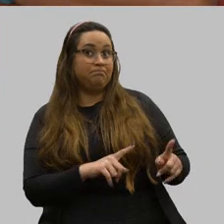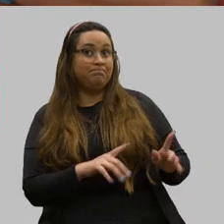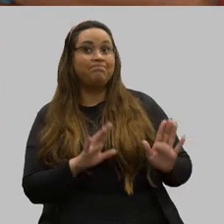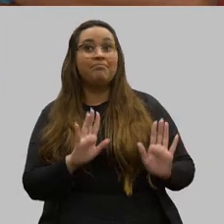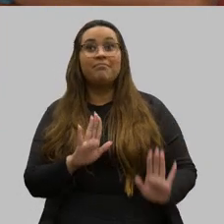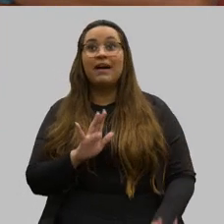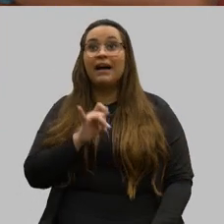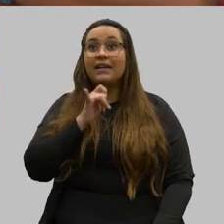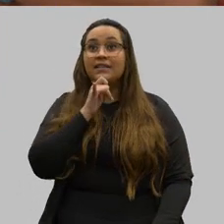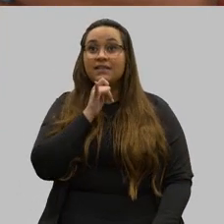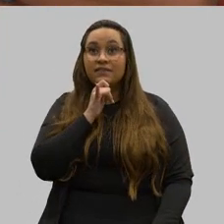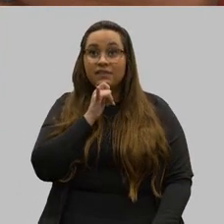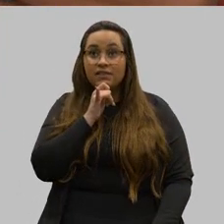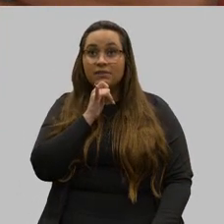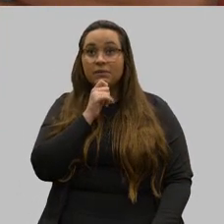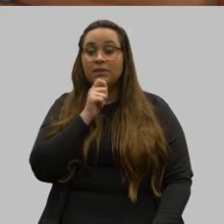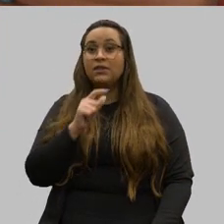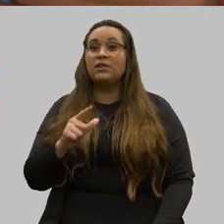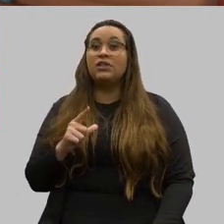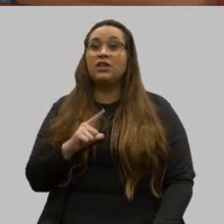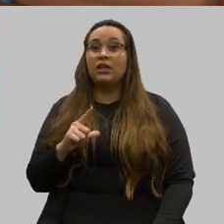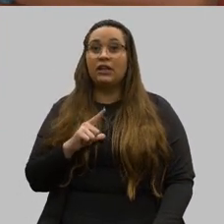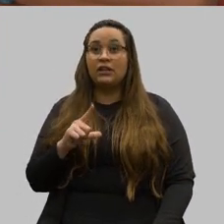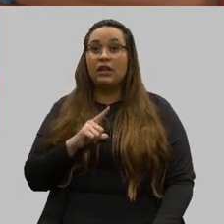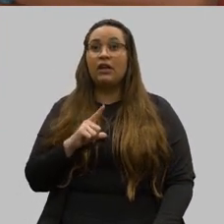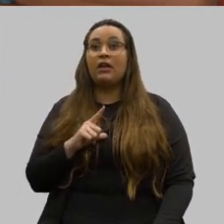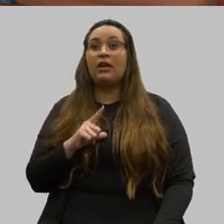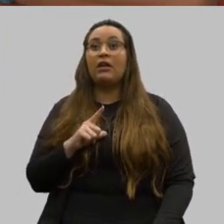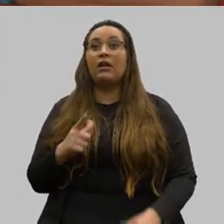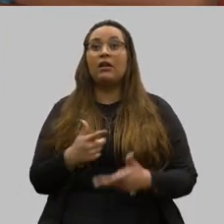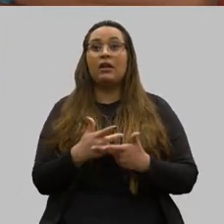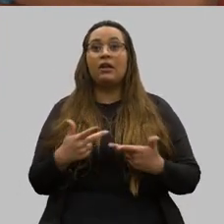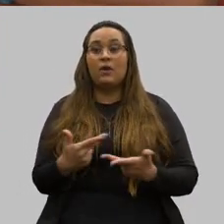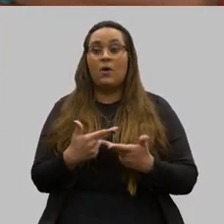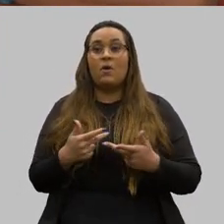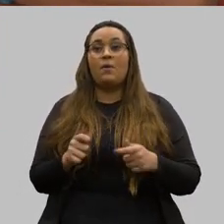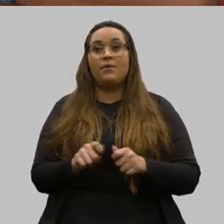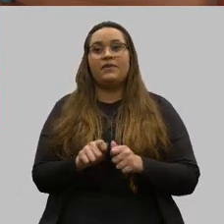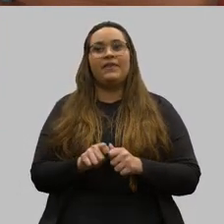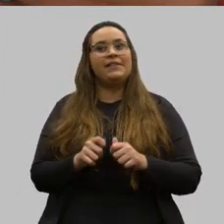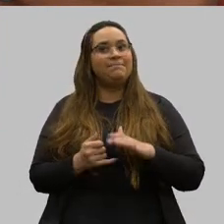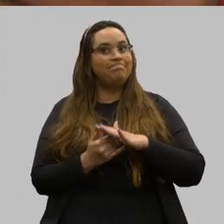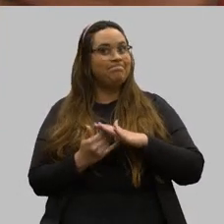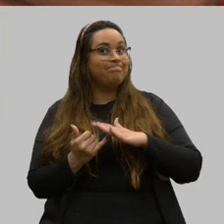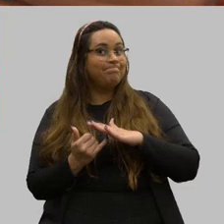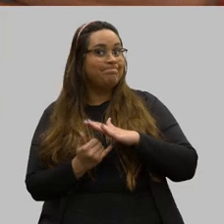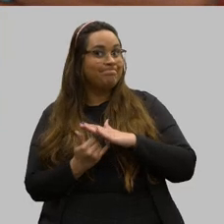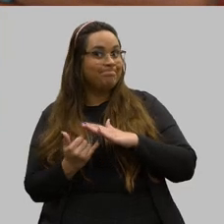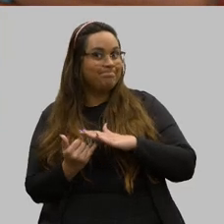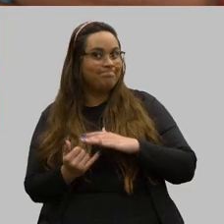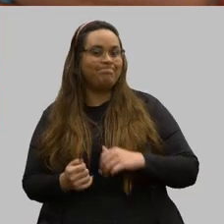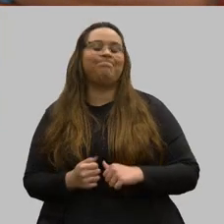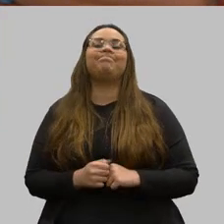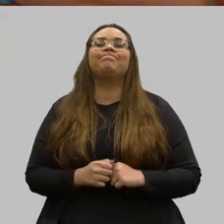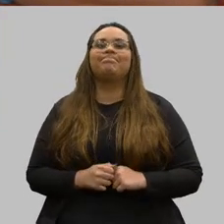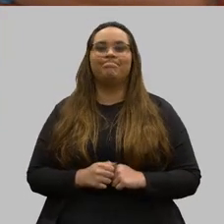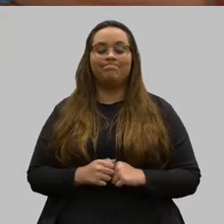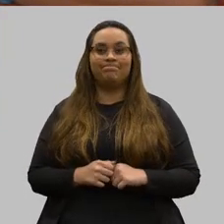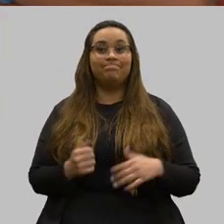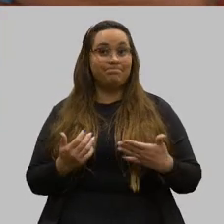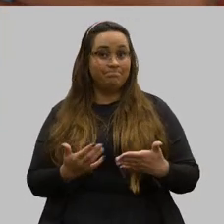infelizmente teve a ousadia de fazer isso com a instituição Comandante feito essas considerações em